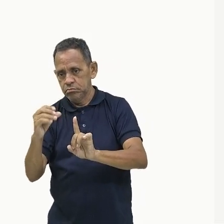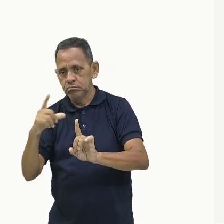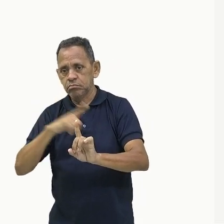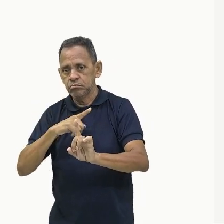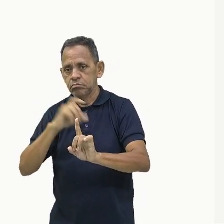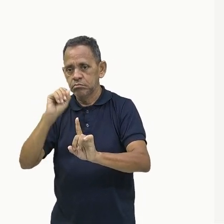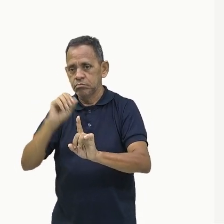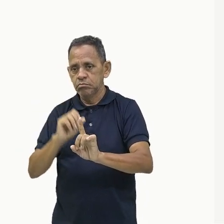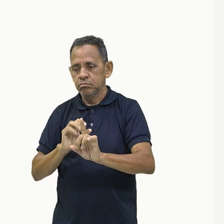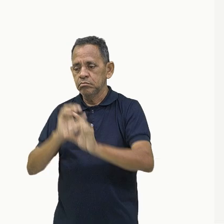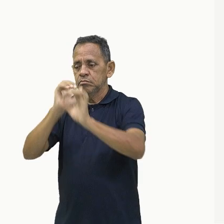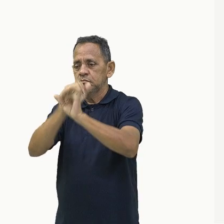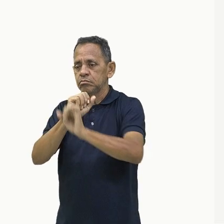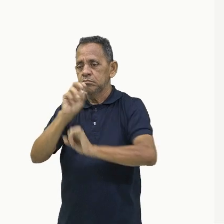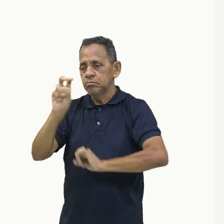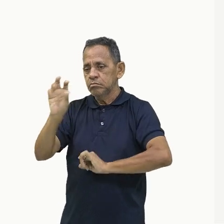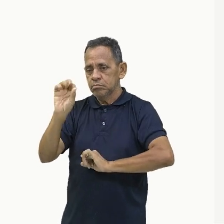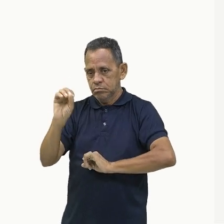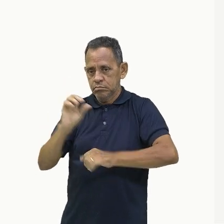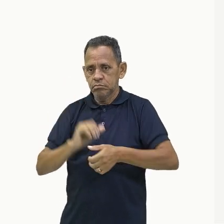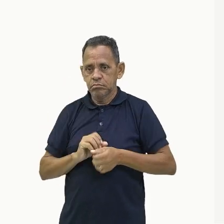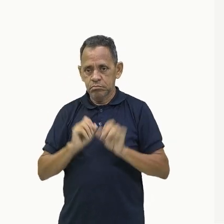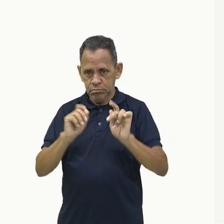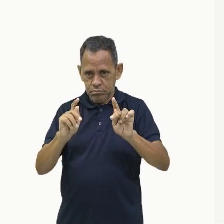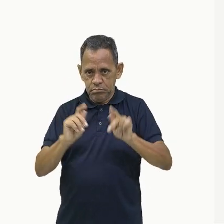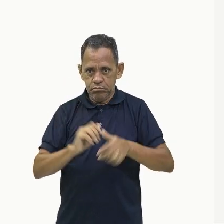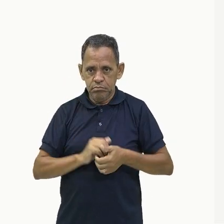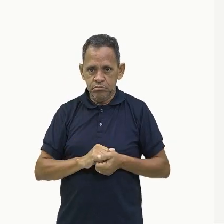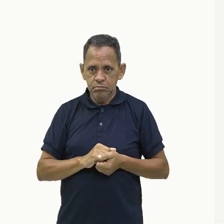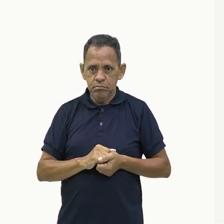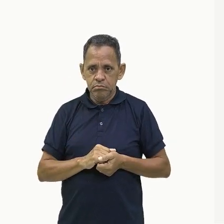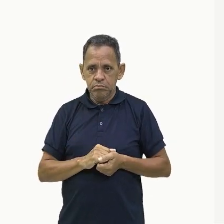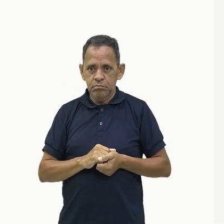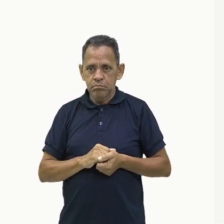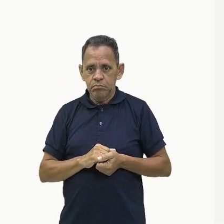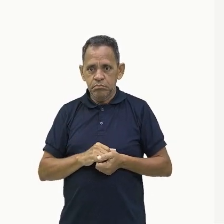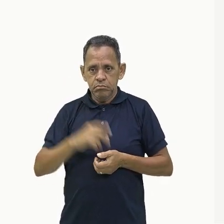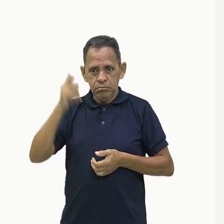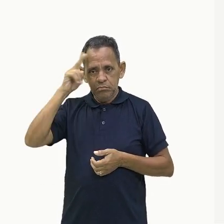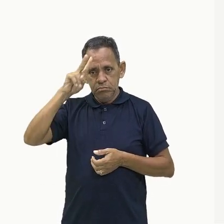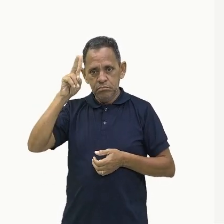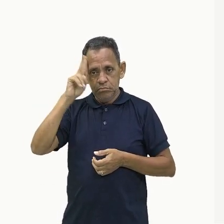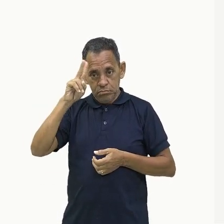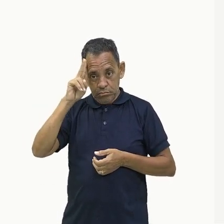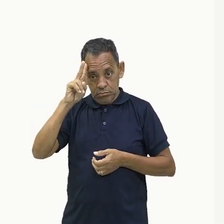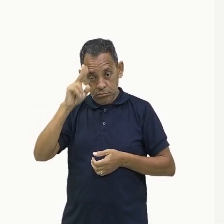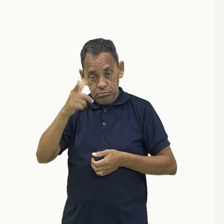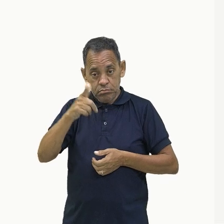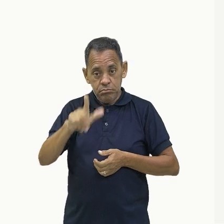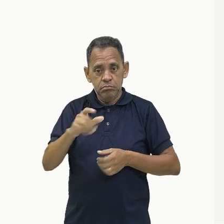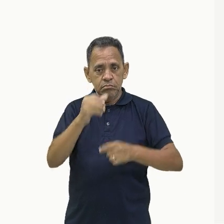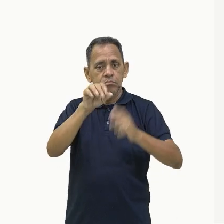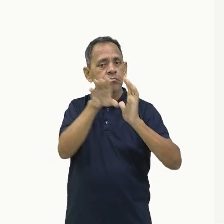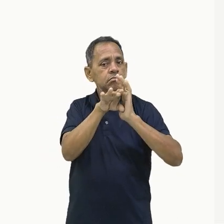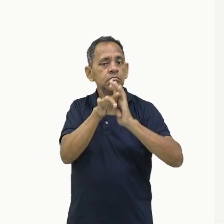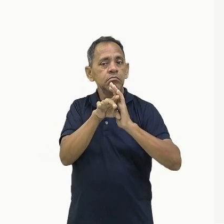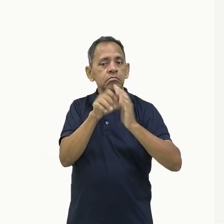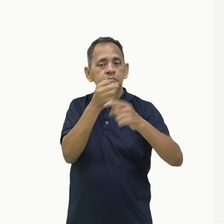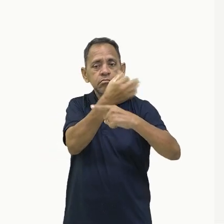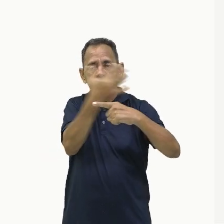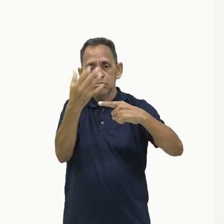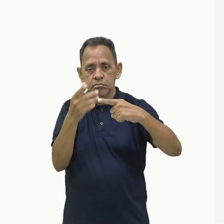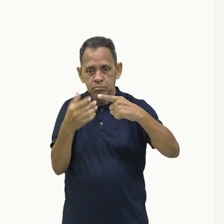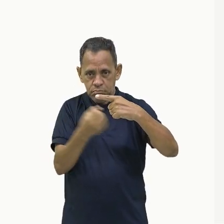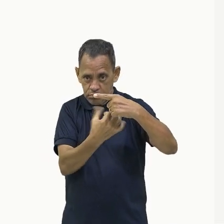quem? O meu total, tá? Vamos relembrar o conceito de fração rapidamente aqui. Lembra quando